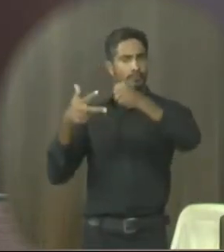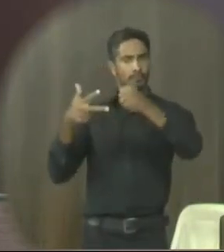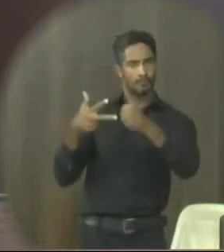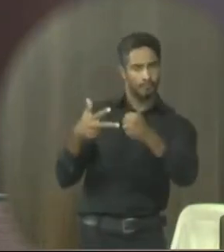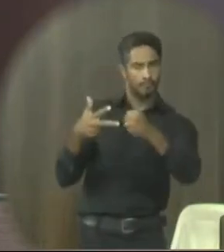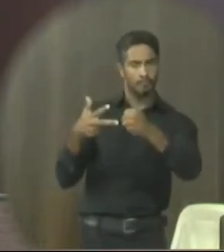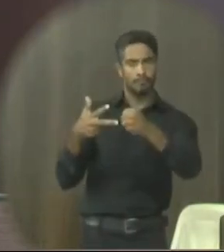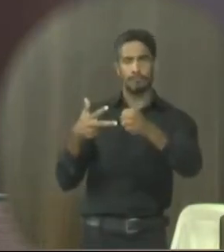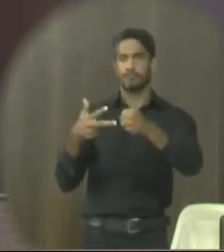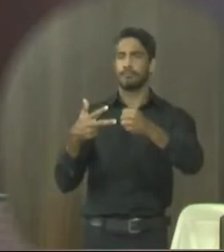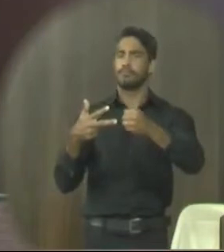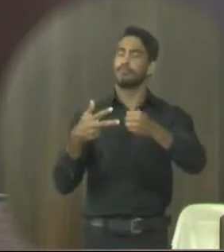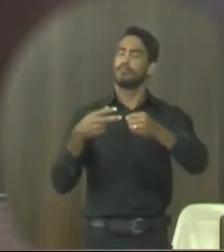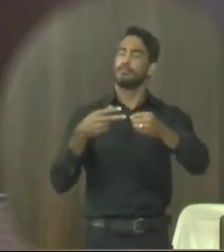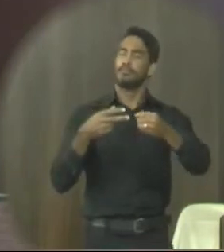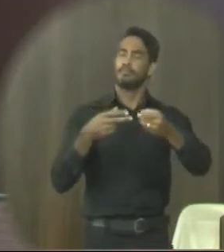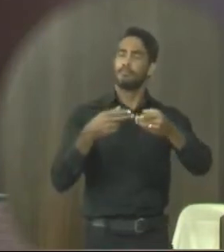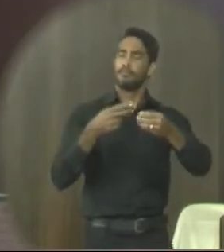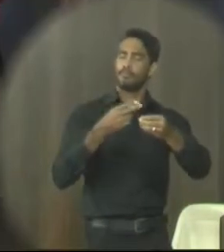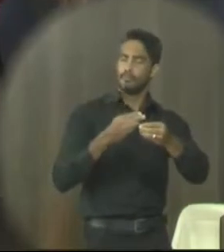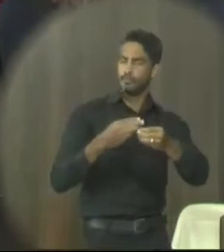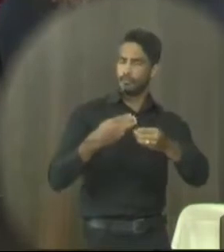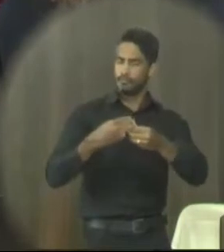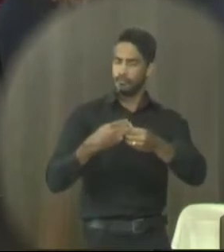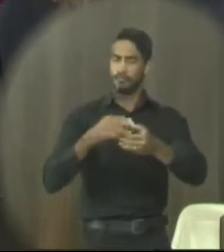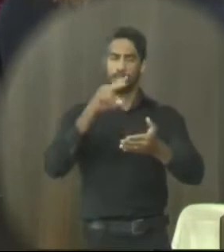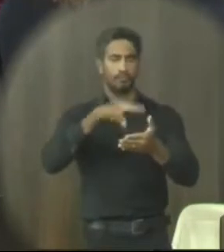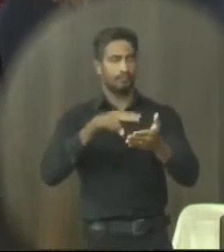lida a redação final,